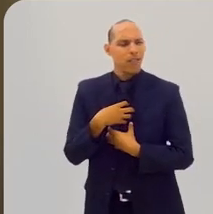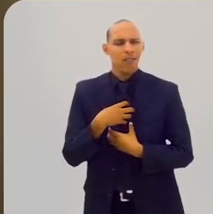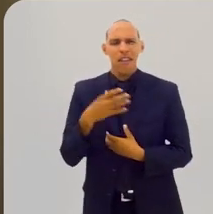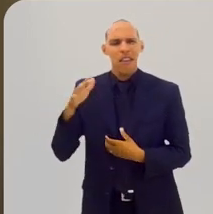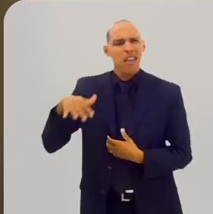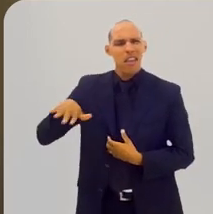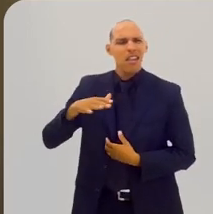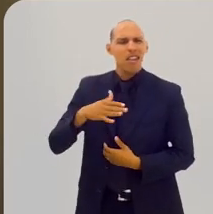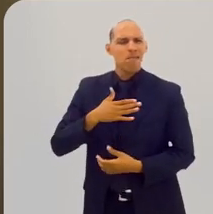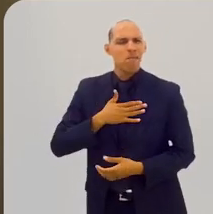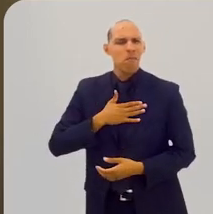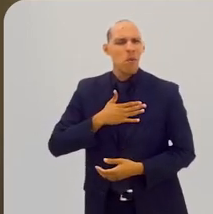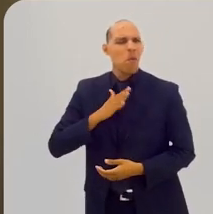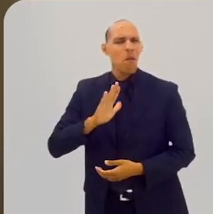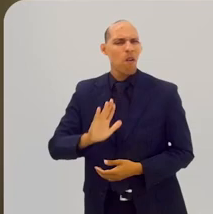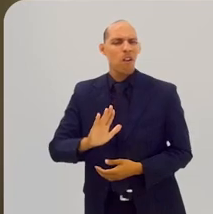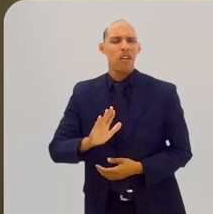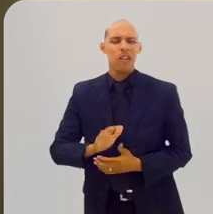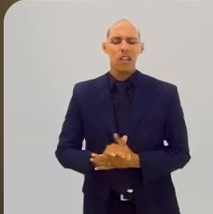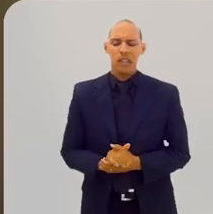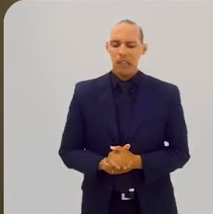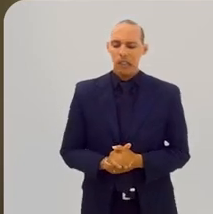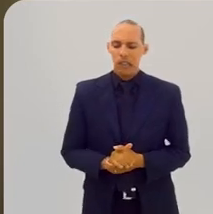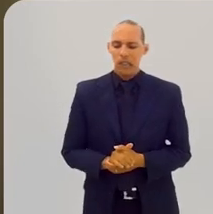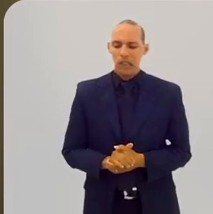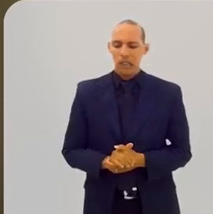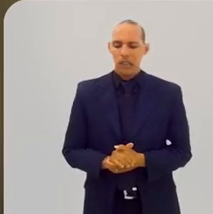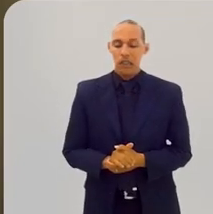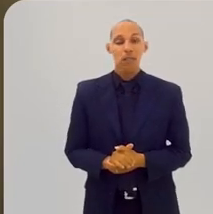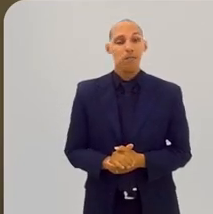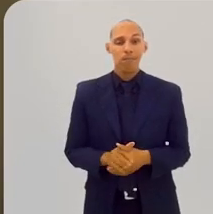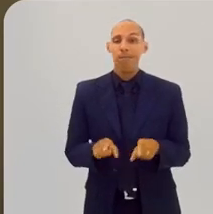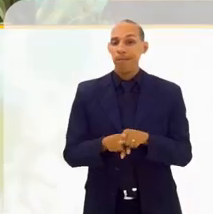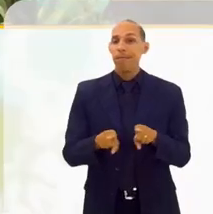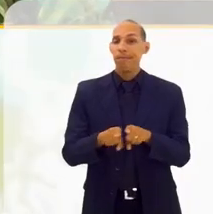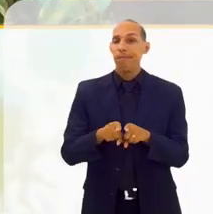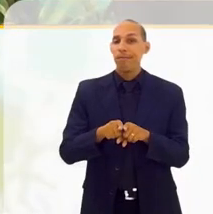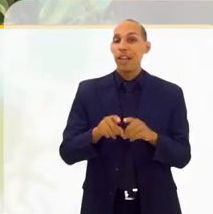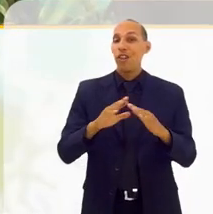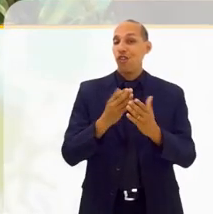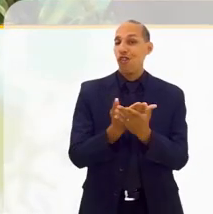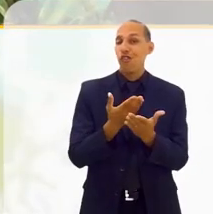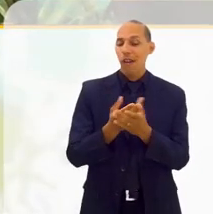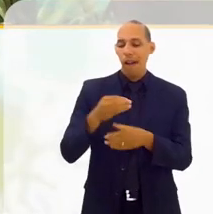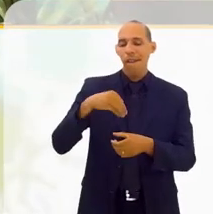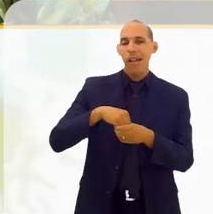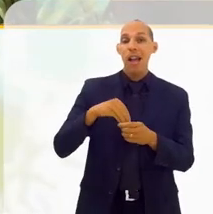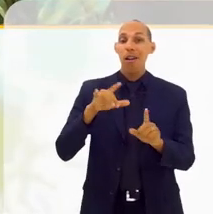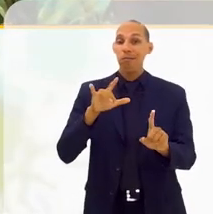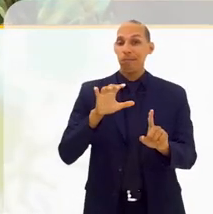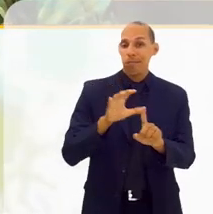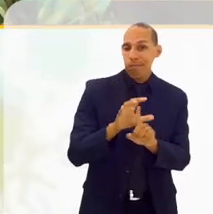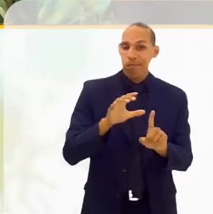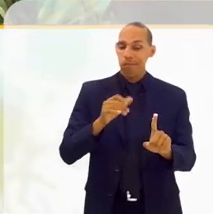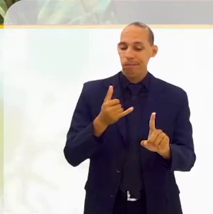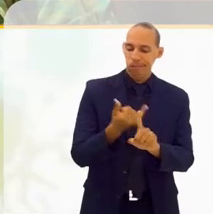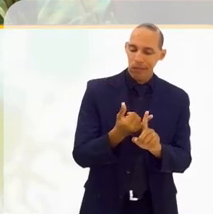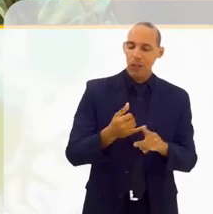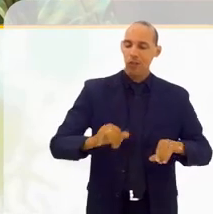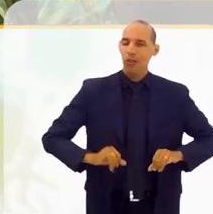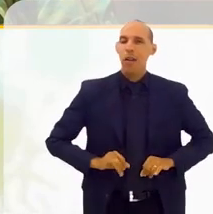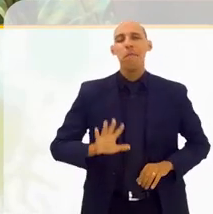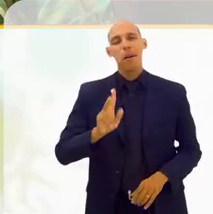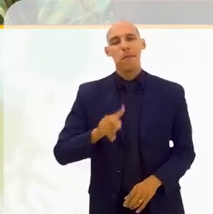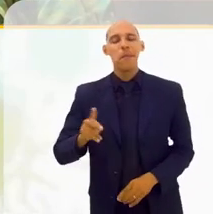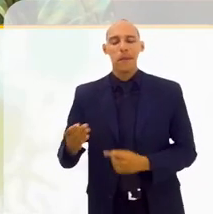boa vontade assim às vezes e na escola Mas eu também Tive apoio de